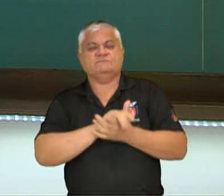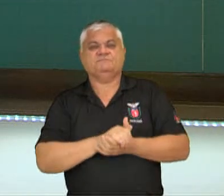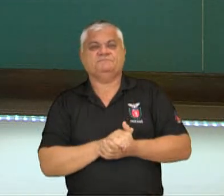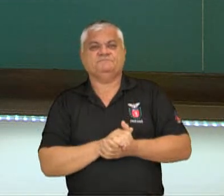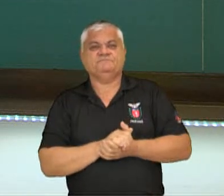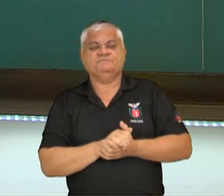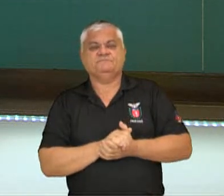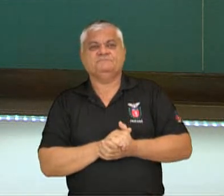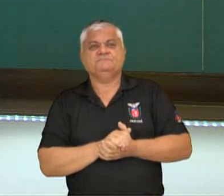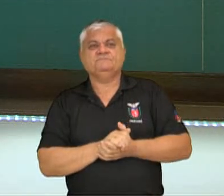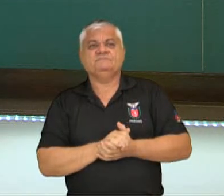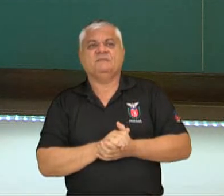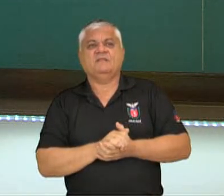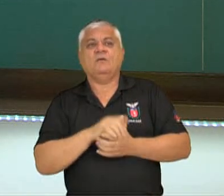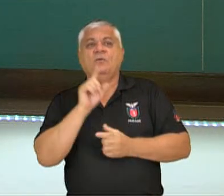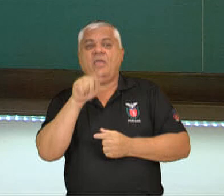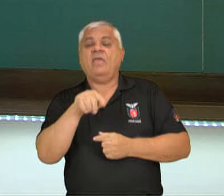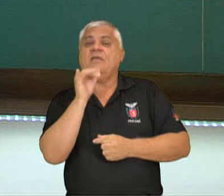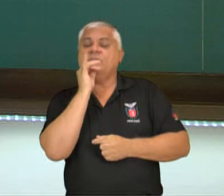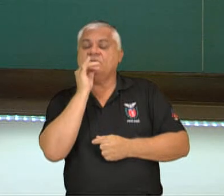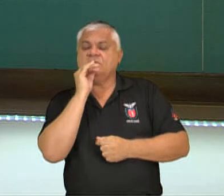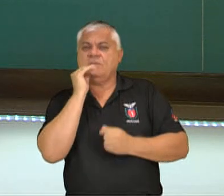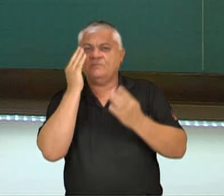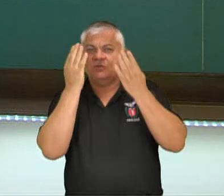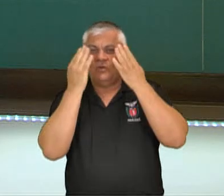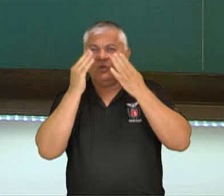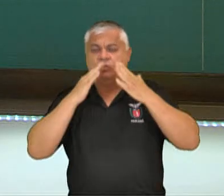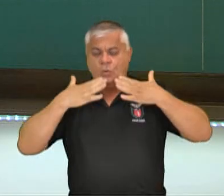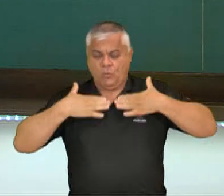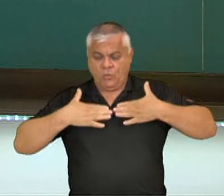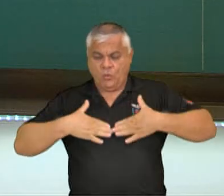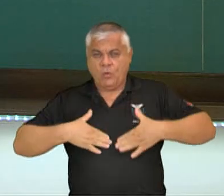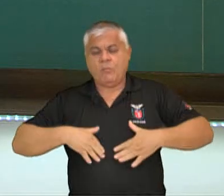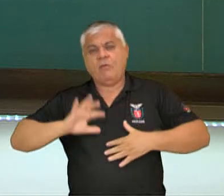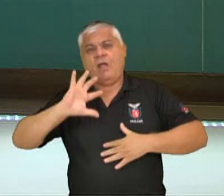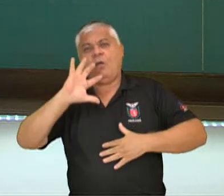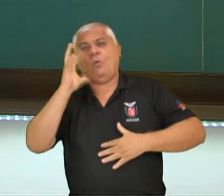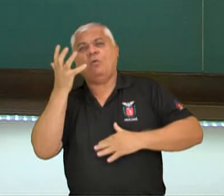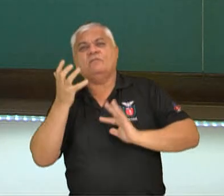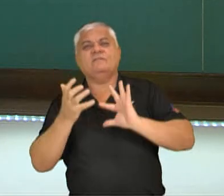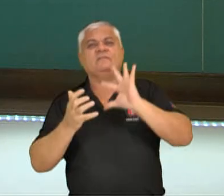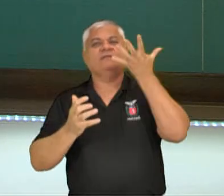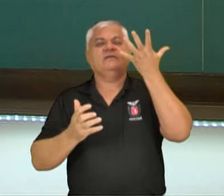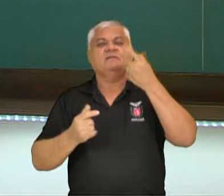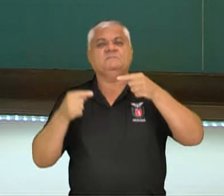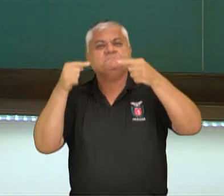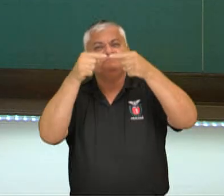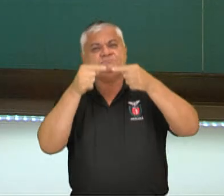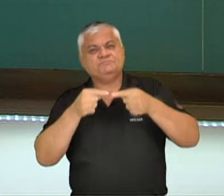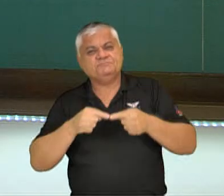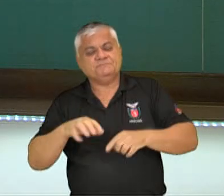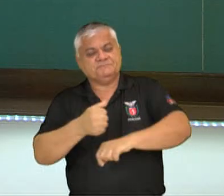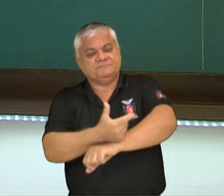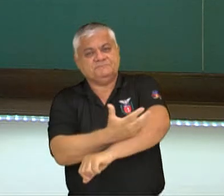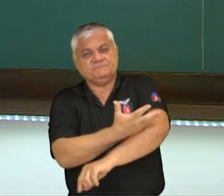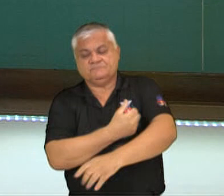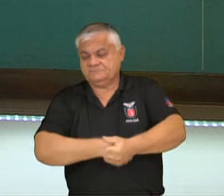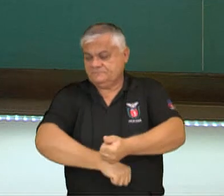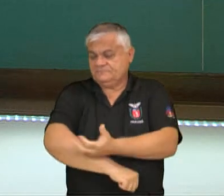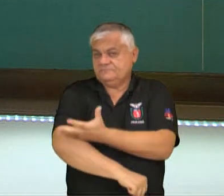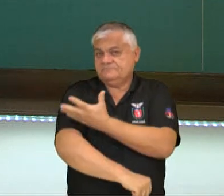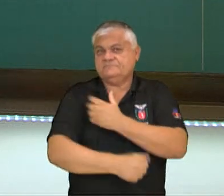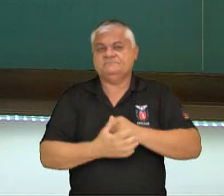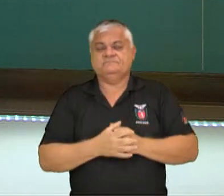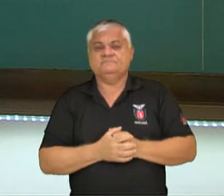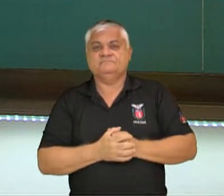sensações psicológicas são as sensações corporais que acontecem de acordo com as emoções ou intuições do